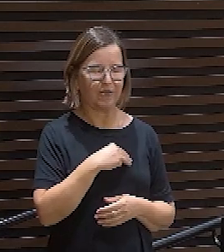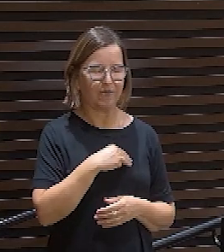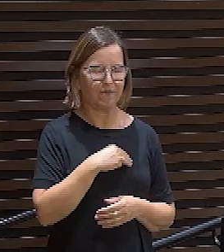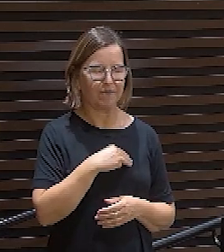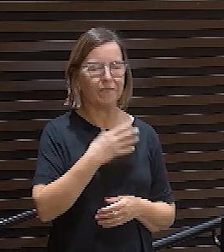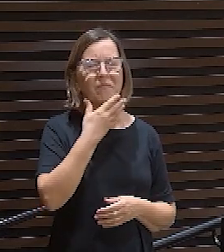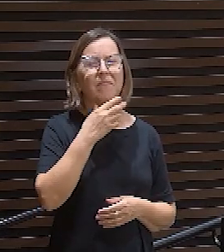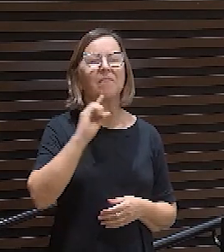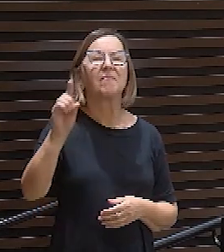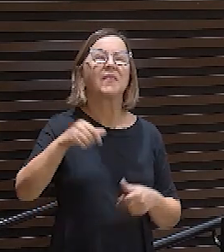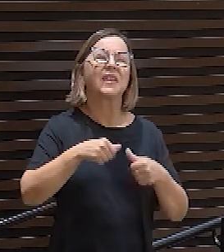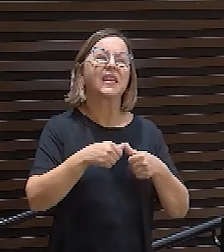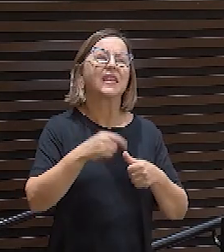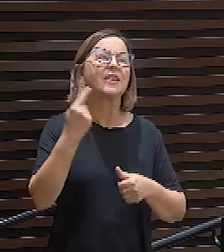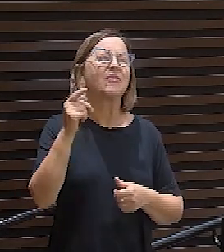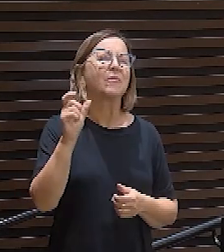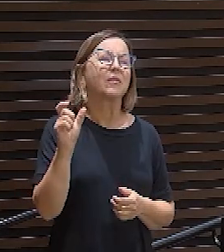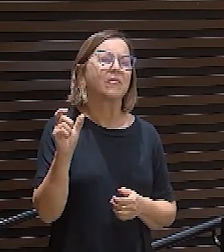palavra.